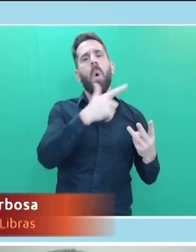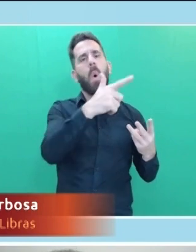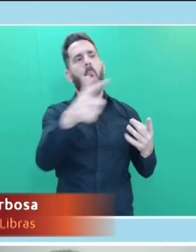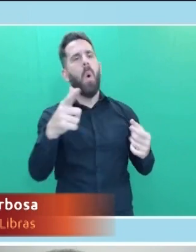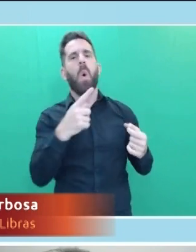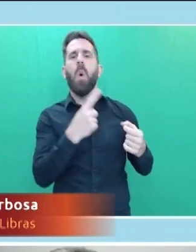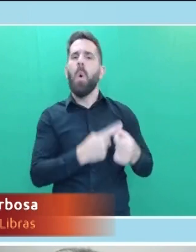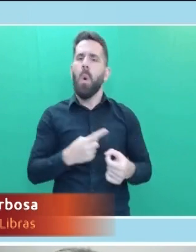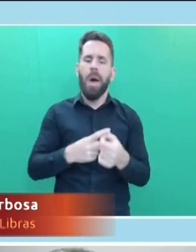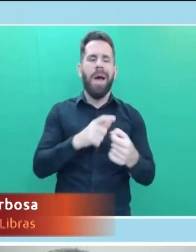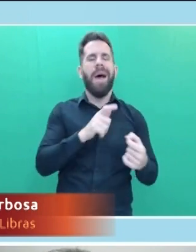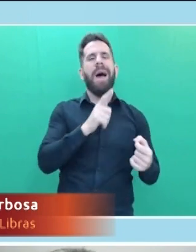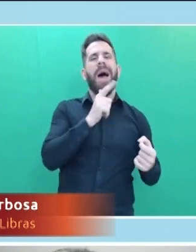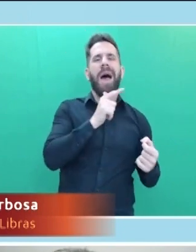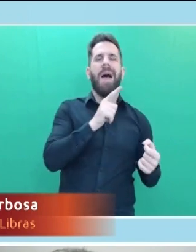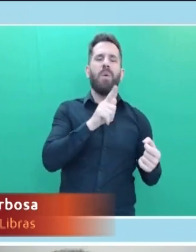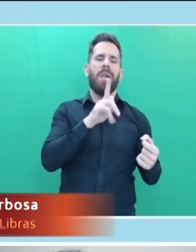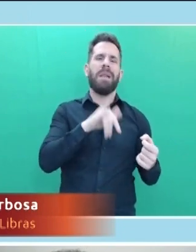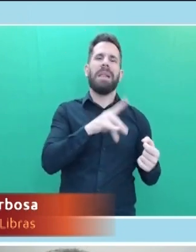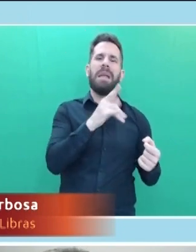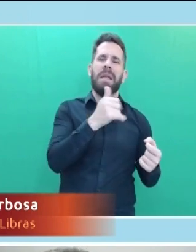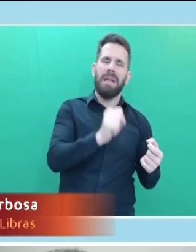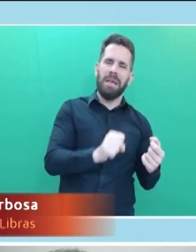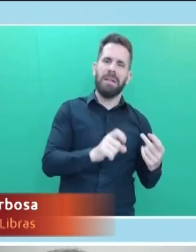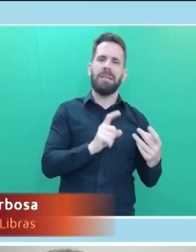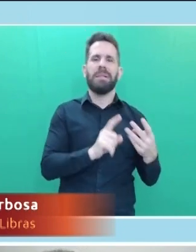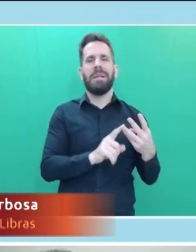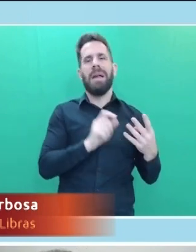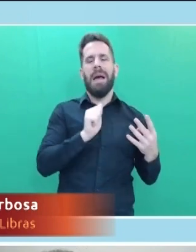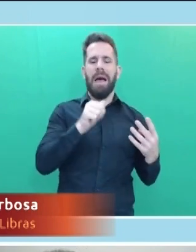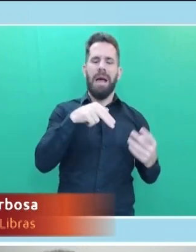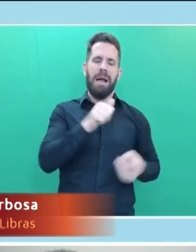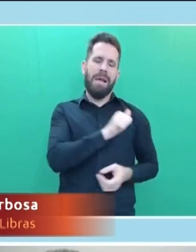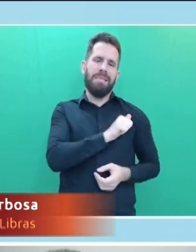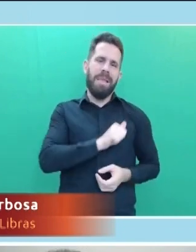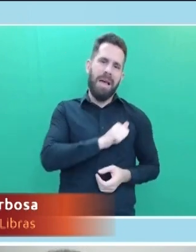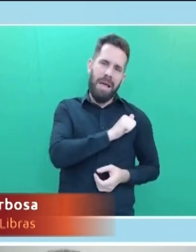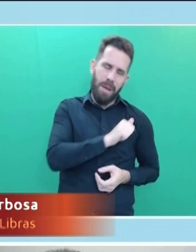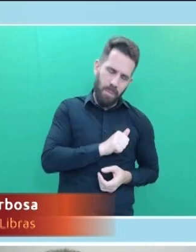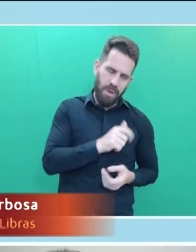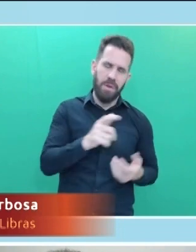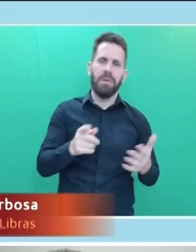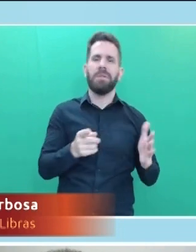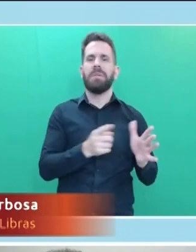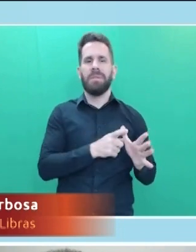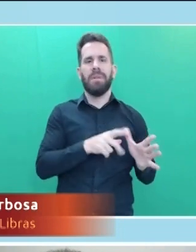Valparaíso, Trindade, Senador Pedro. Então, nota-se que